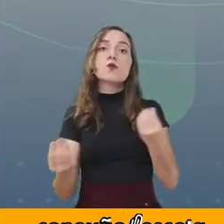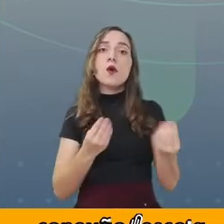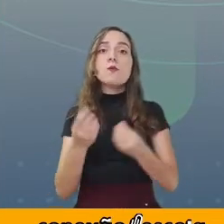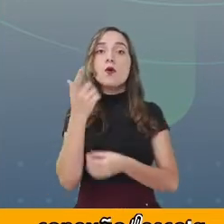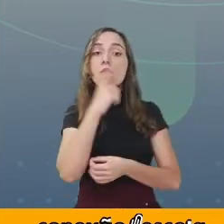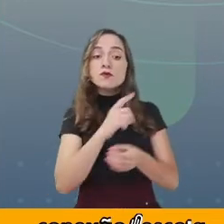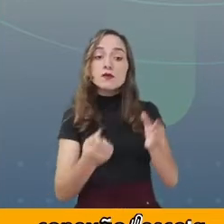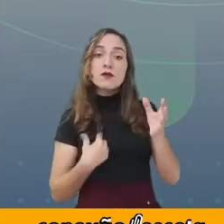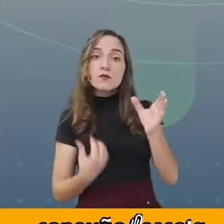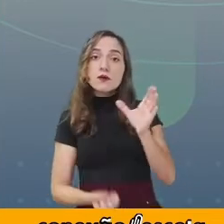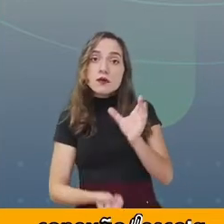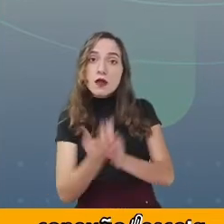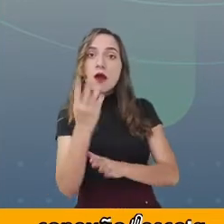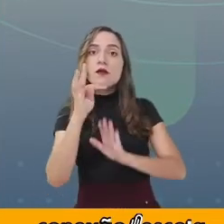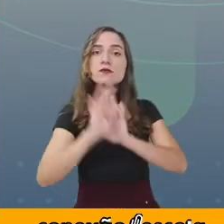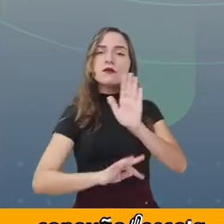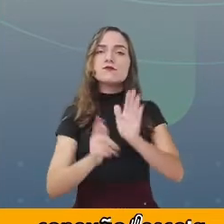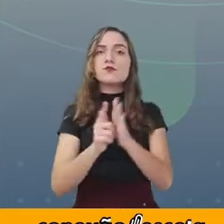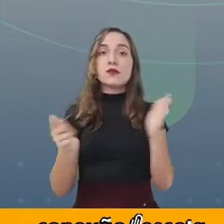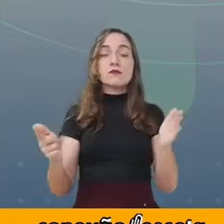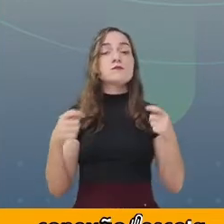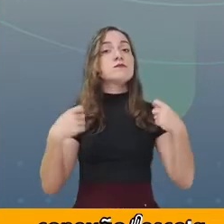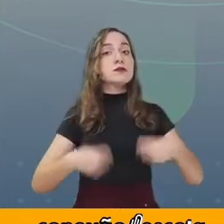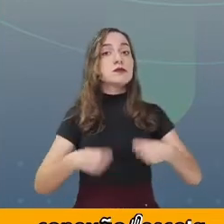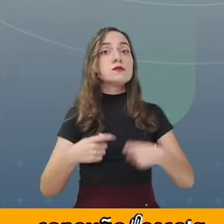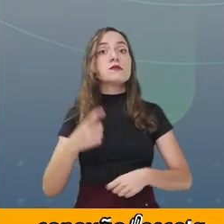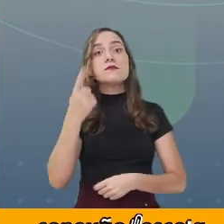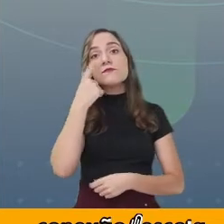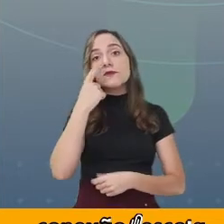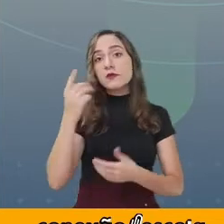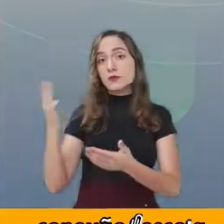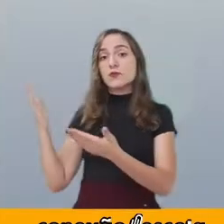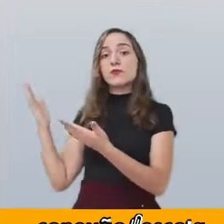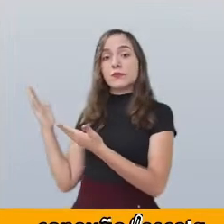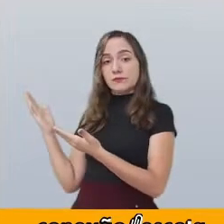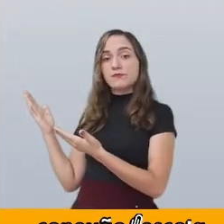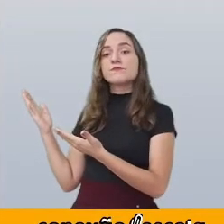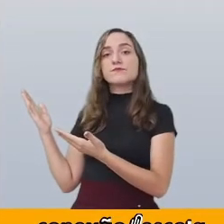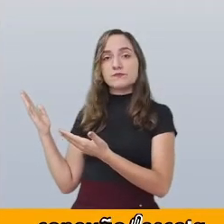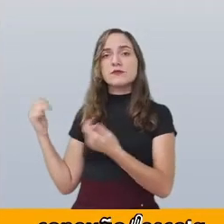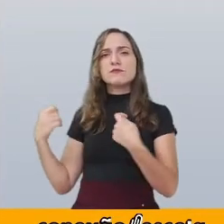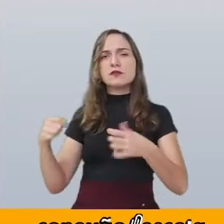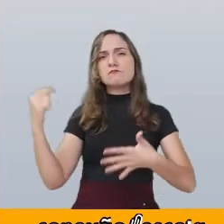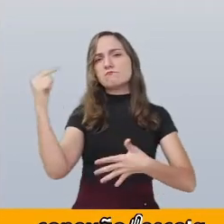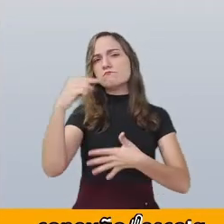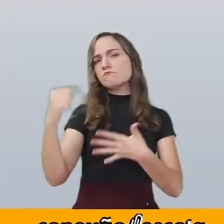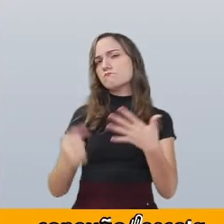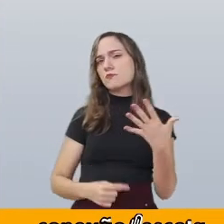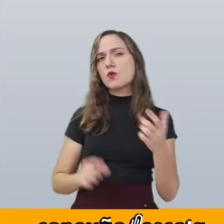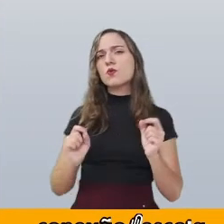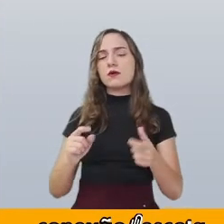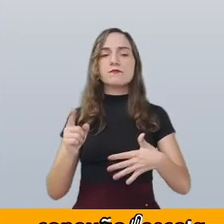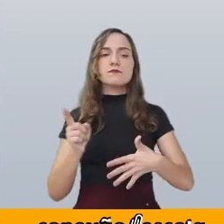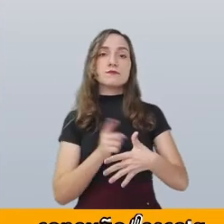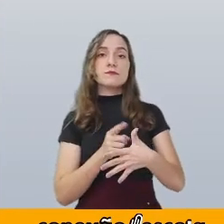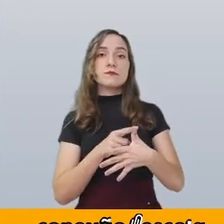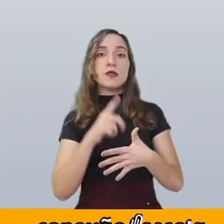texto jornalístico é dividido nos seguintes passos. Olha só os elementos que precisam ter: